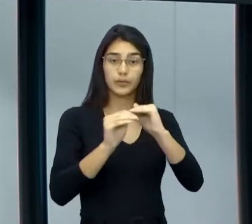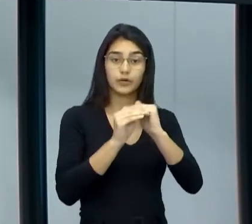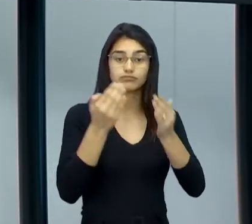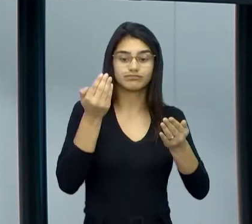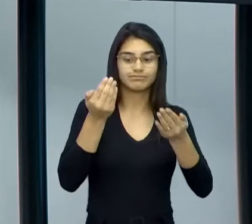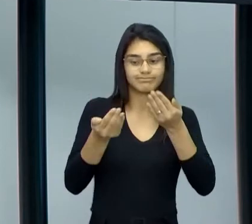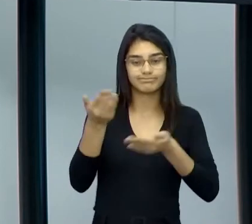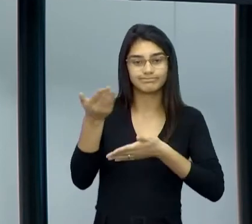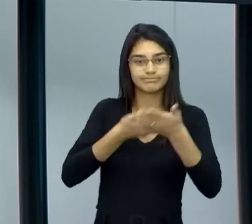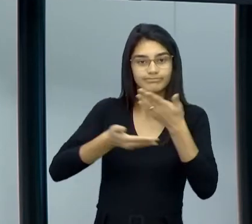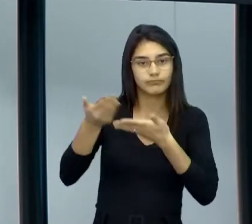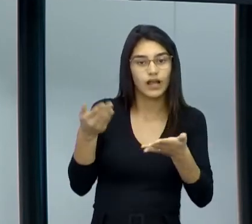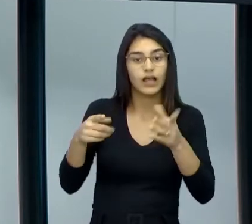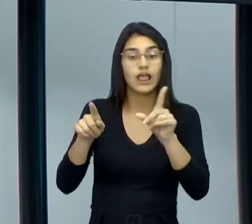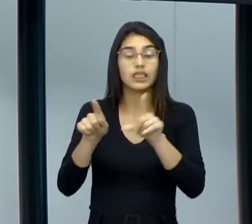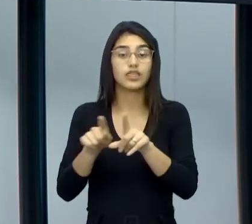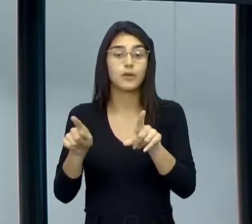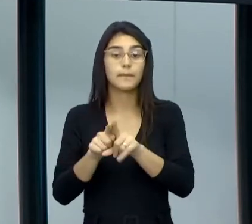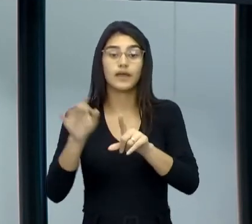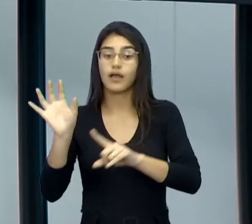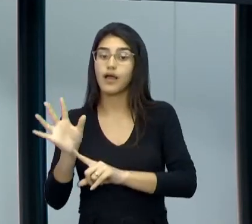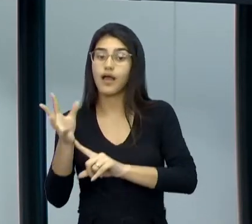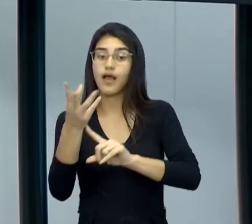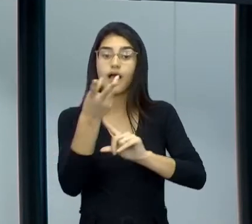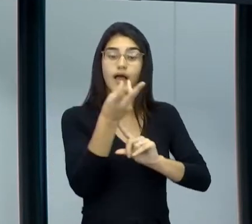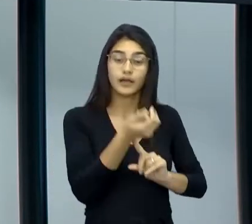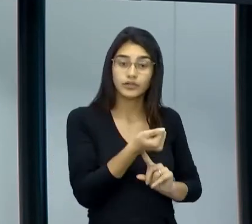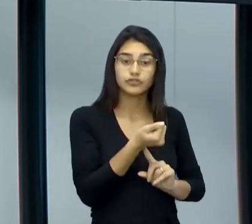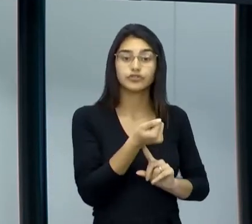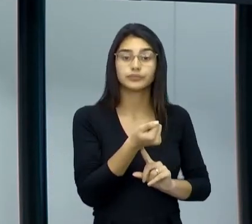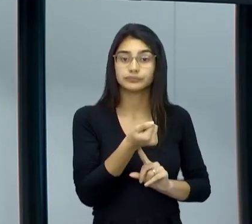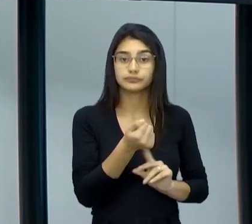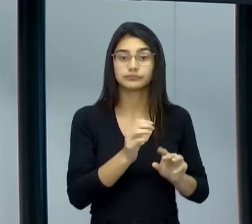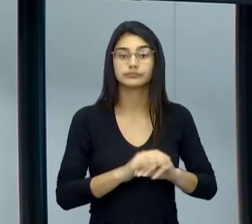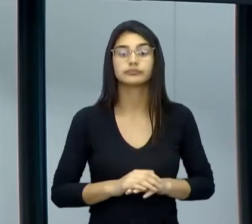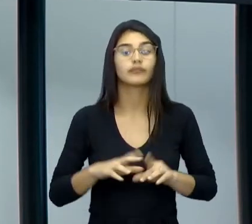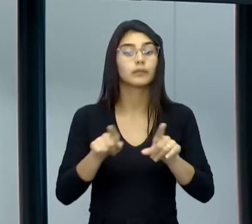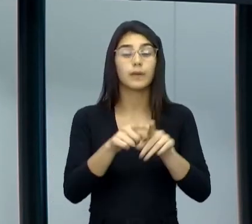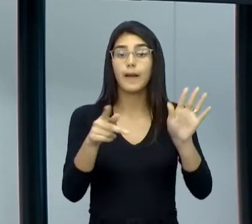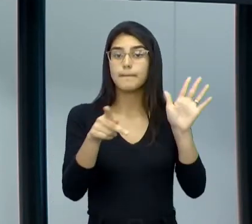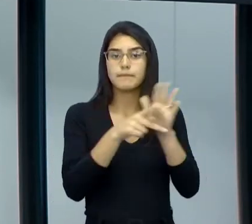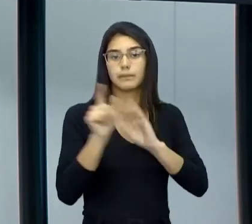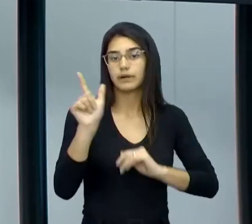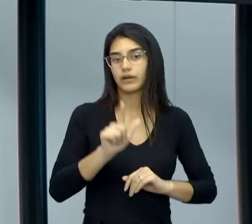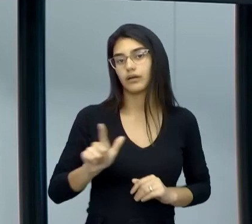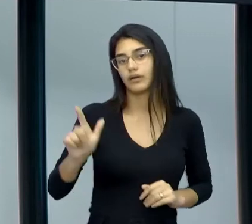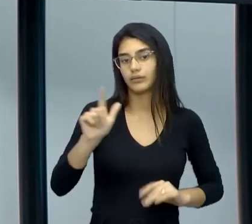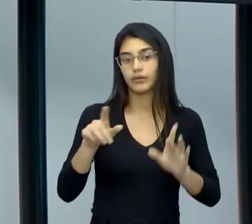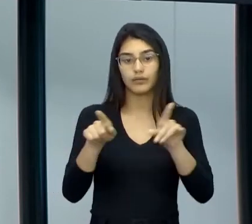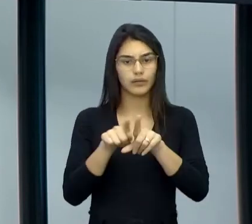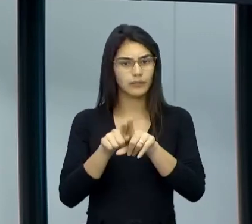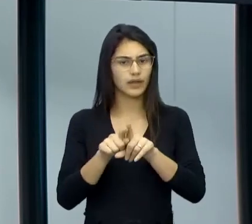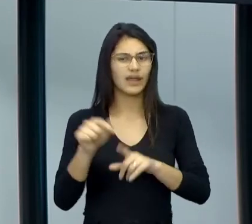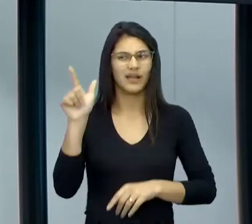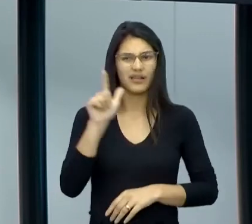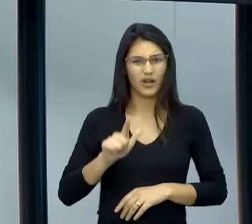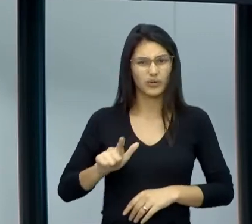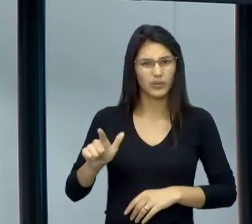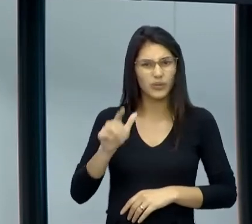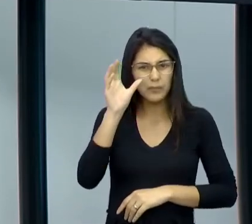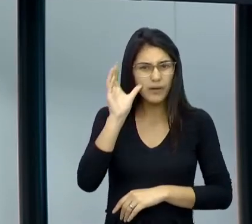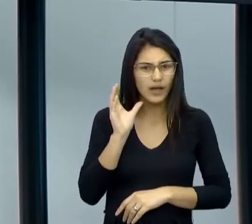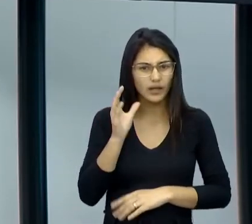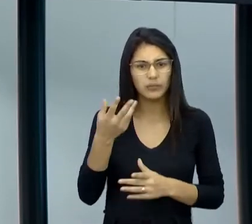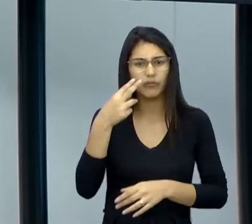ela está ligada também à arte, ela está ligada também à própria literatura. Literatura, Magno, mas eu ainda não